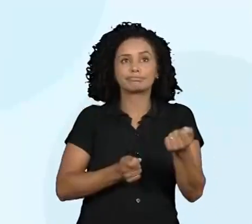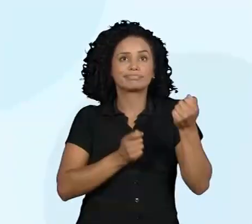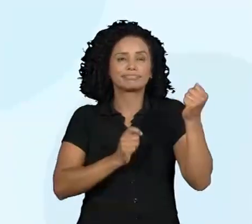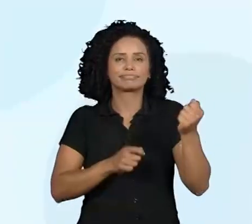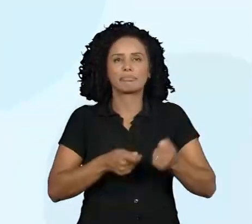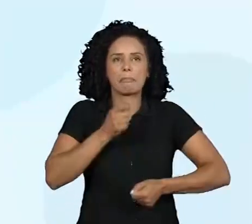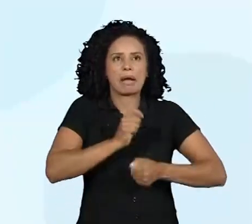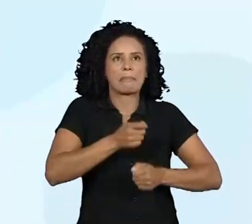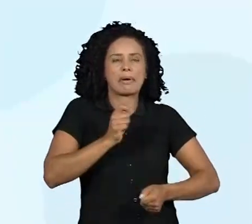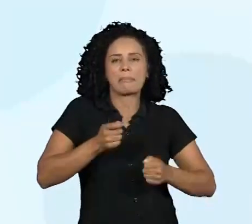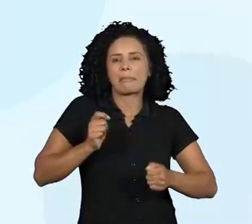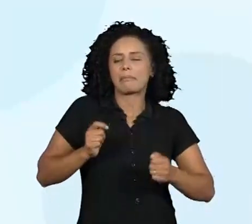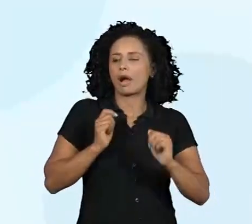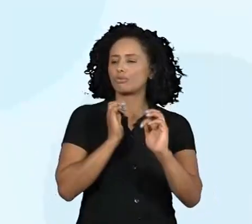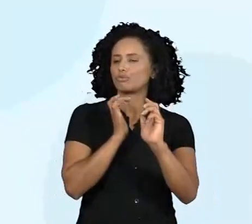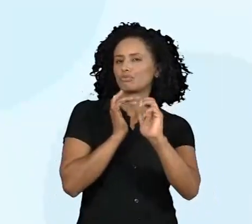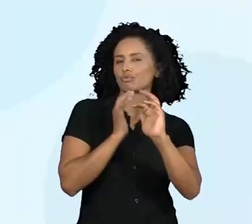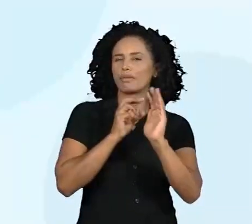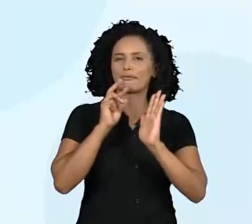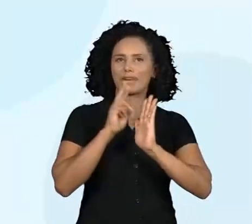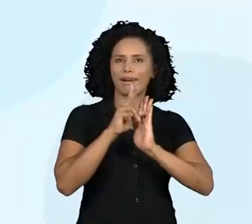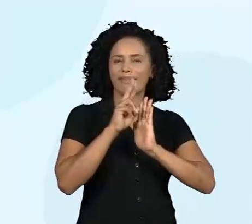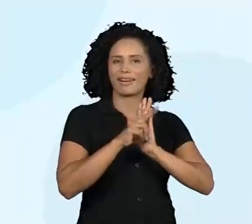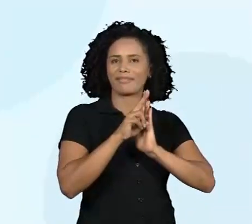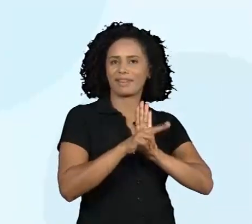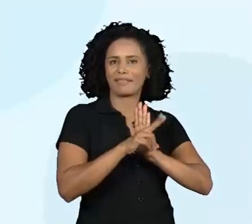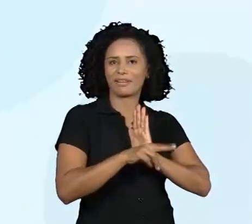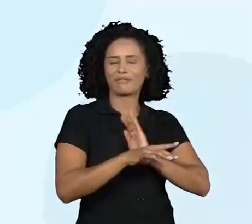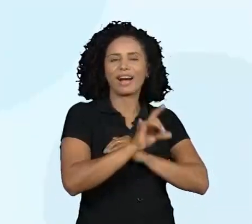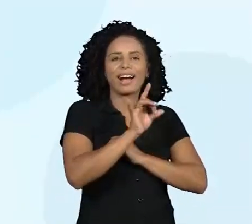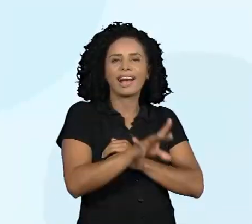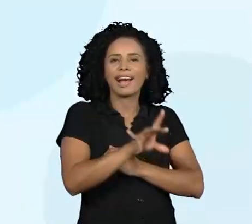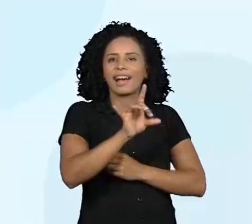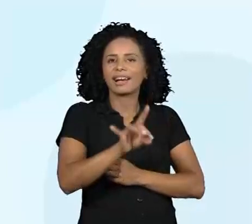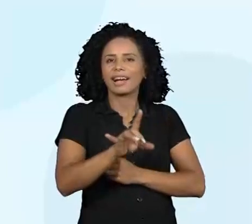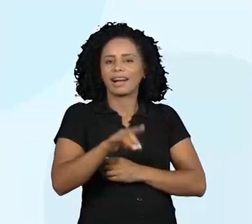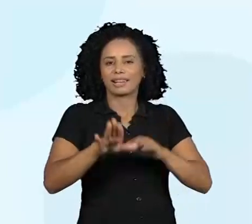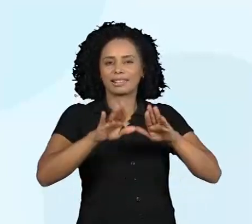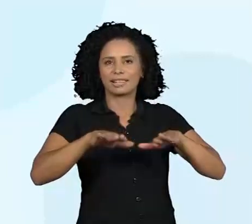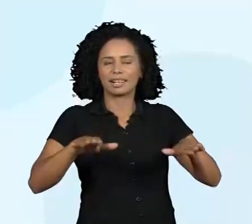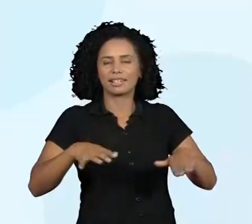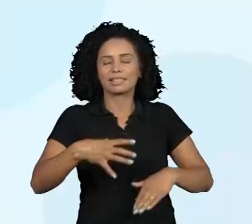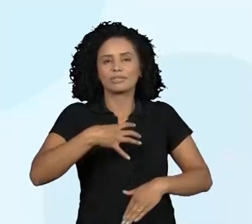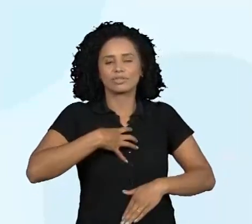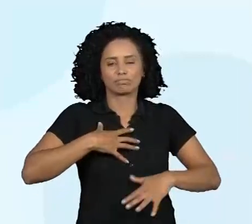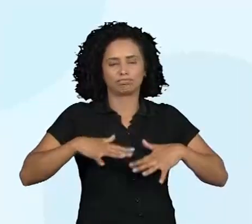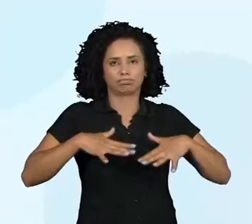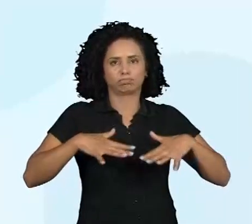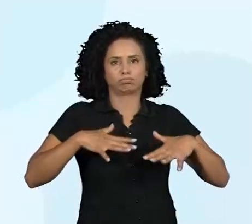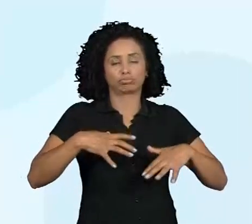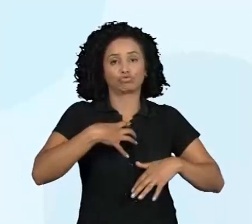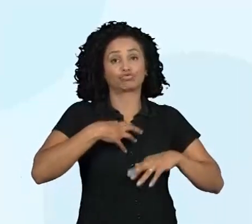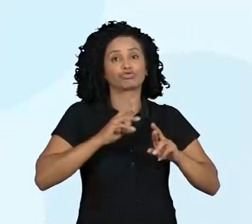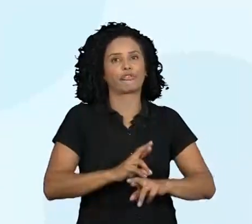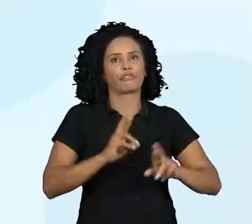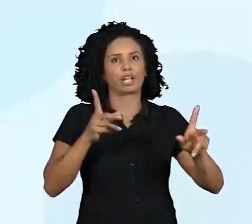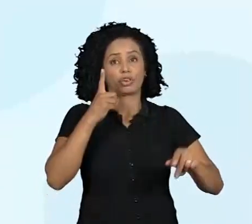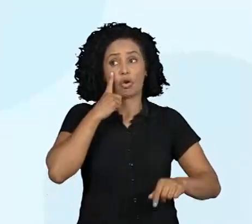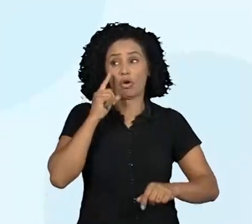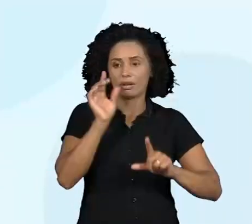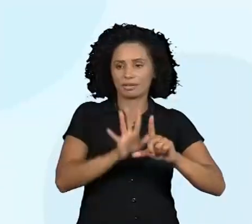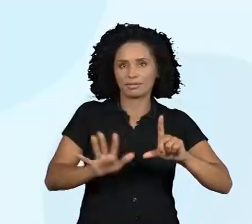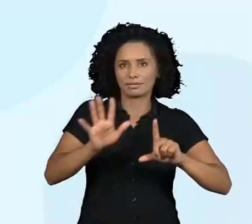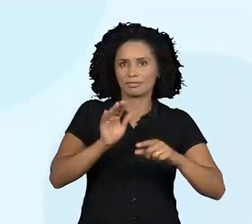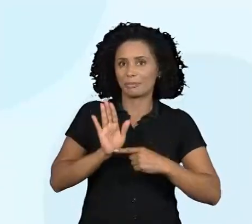uma série de sons. E cada som produzido é diferente, inclusive nessa imagem. A gente pode